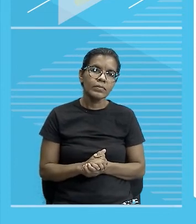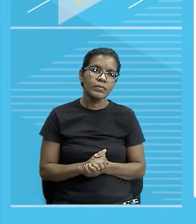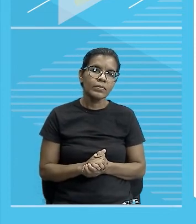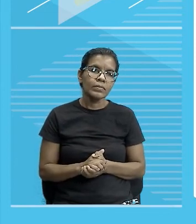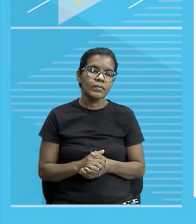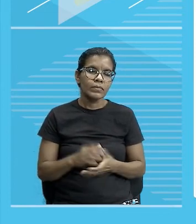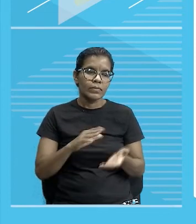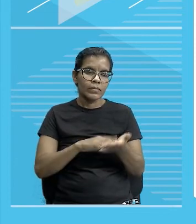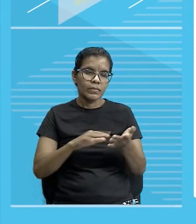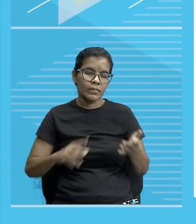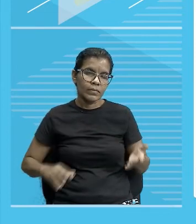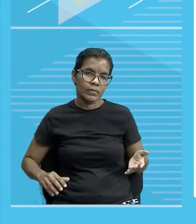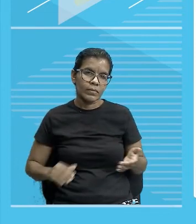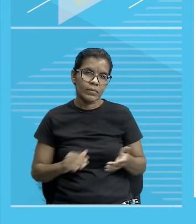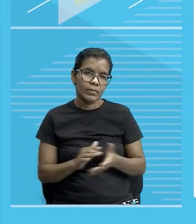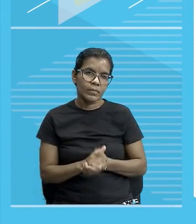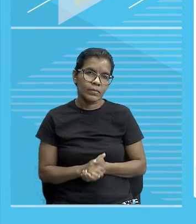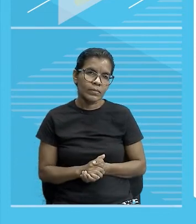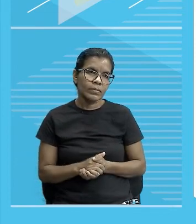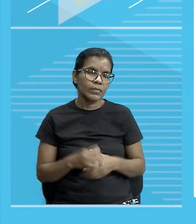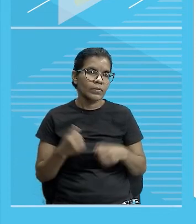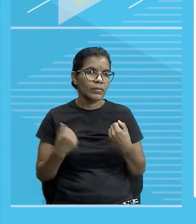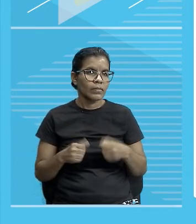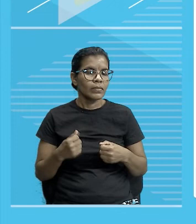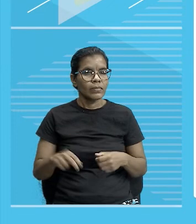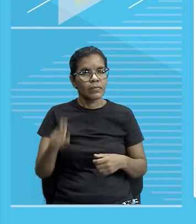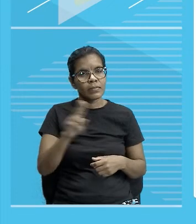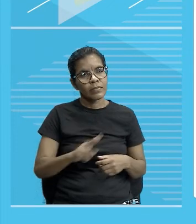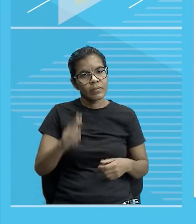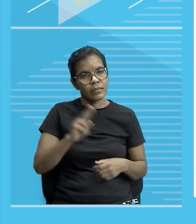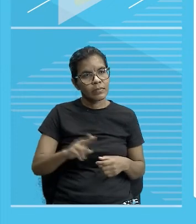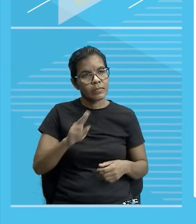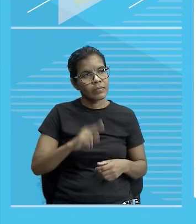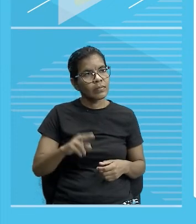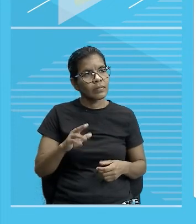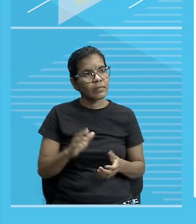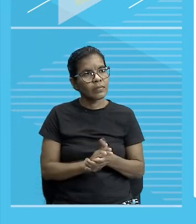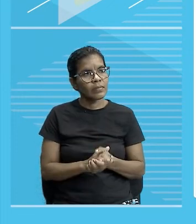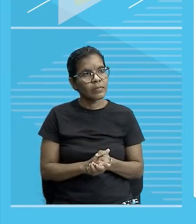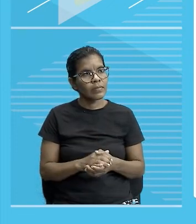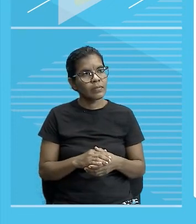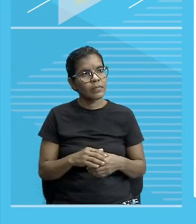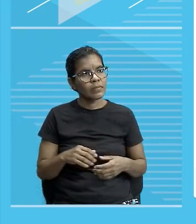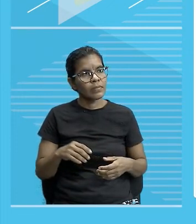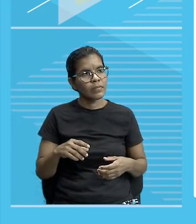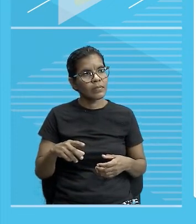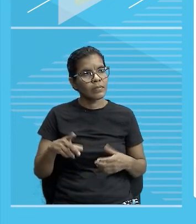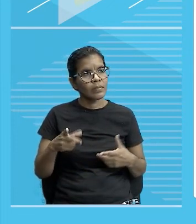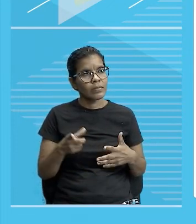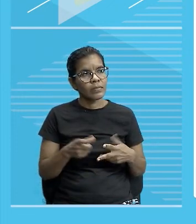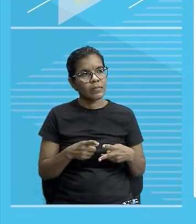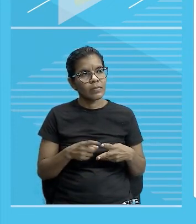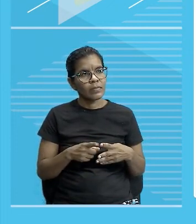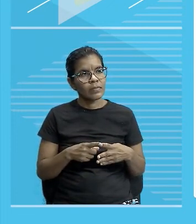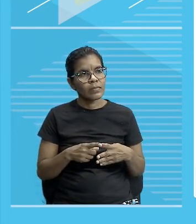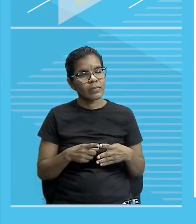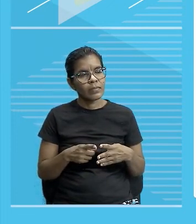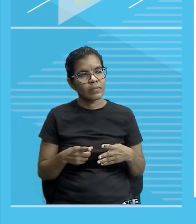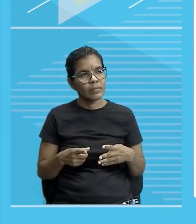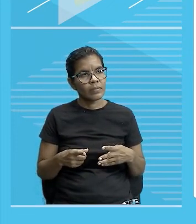dessa atividade eu posso utilizar um fluxograma eu posso utilizar uma reengenharia